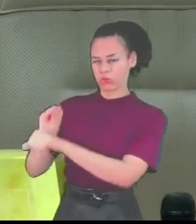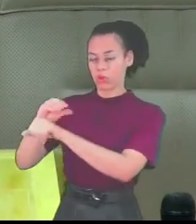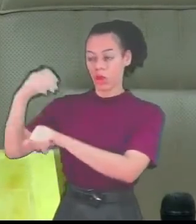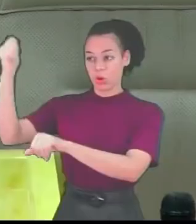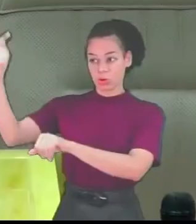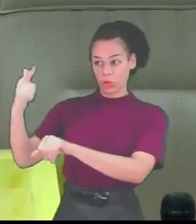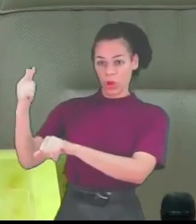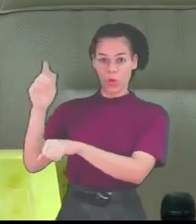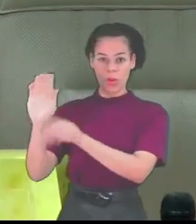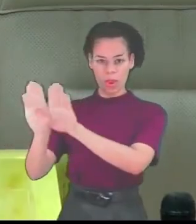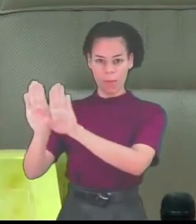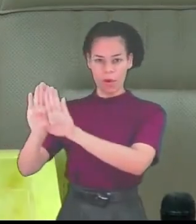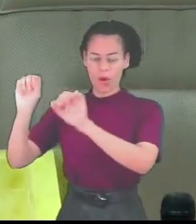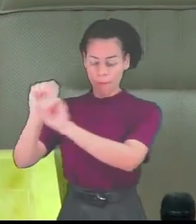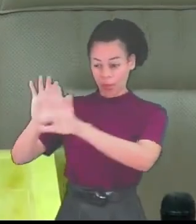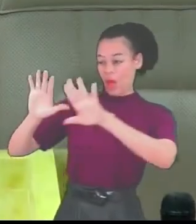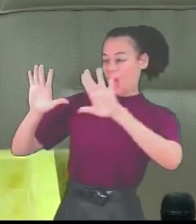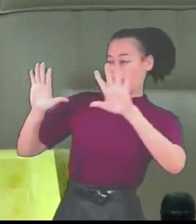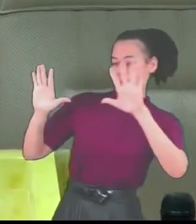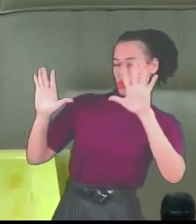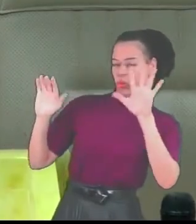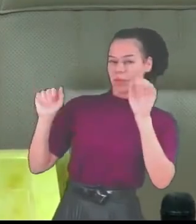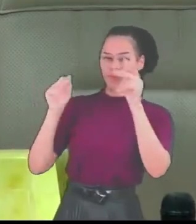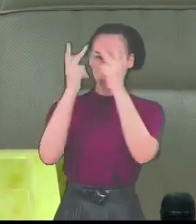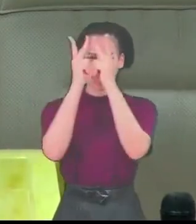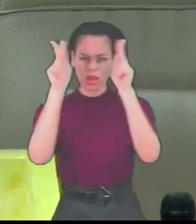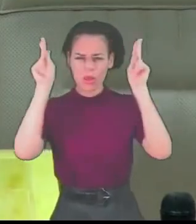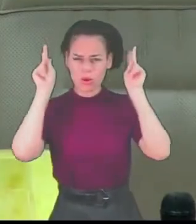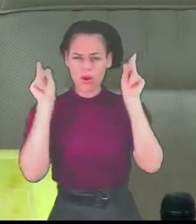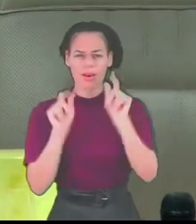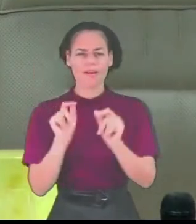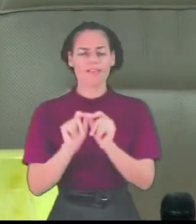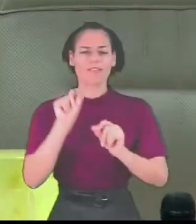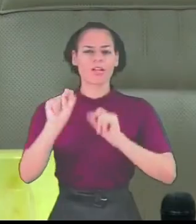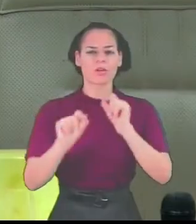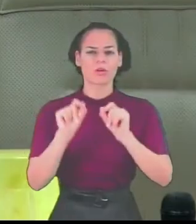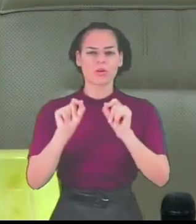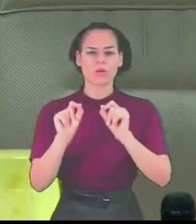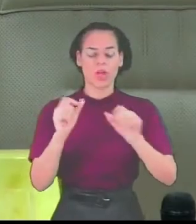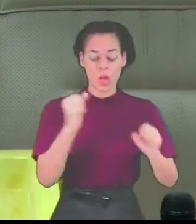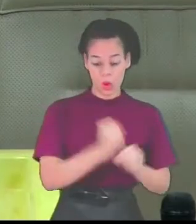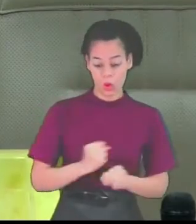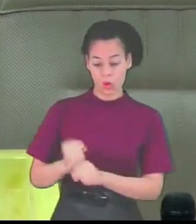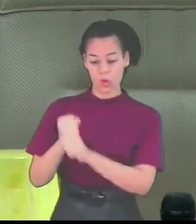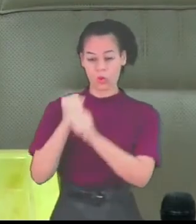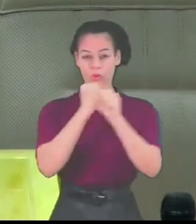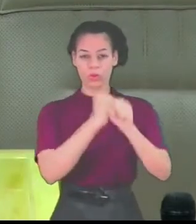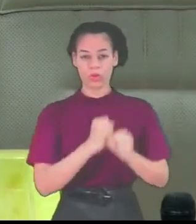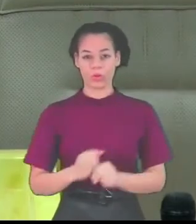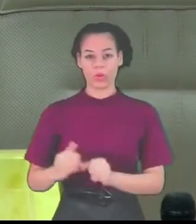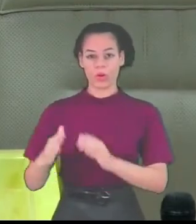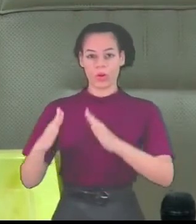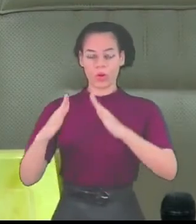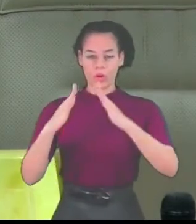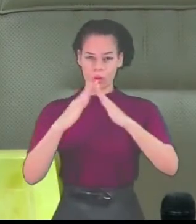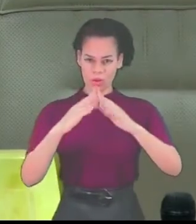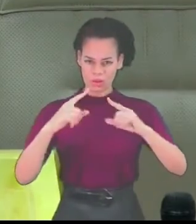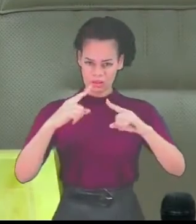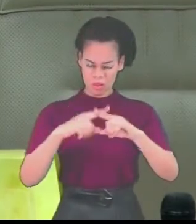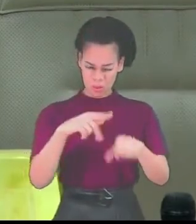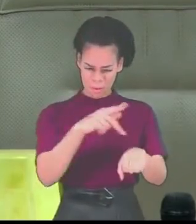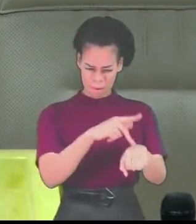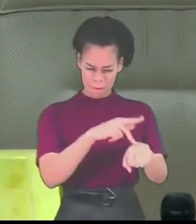muito O que é que Hobbes faz ele constrói o tempo com pedras de mármore pedras